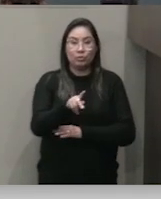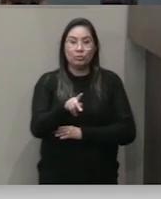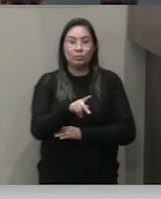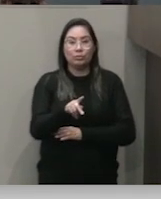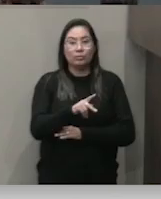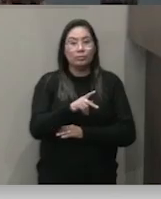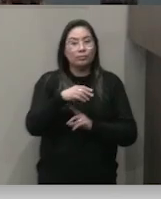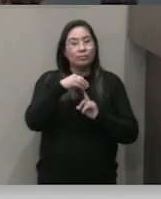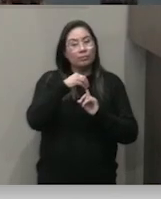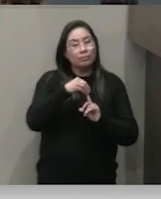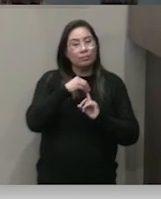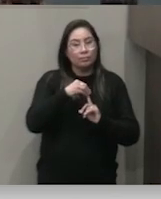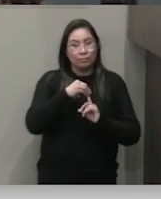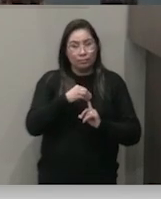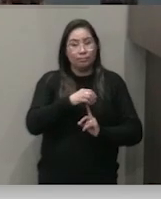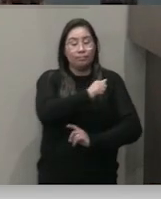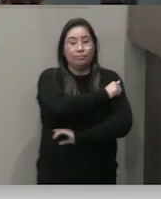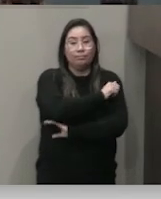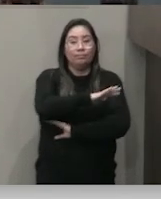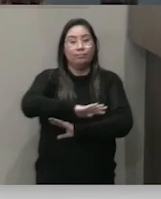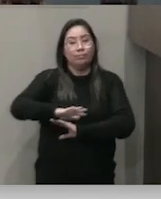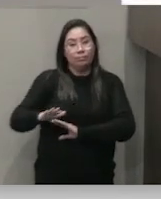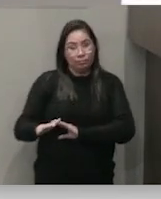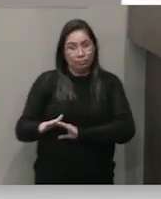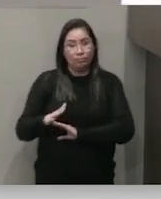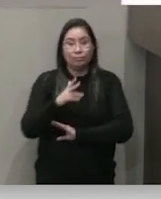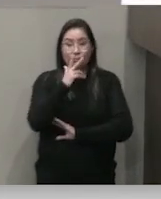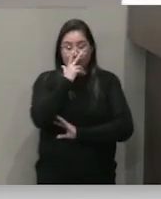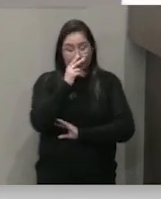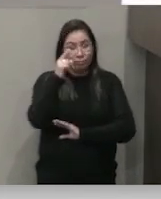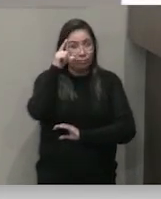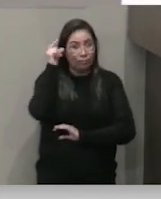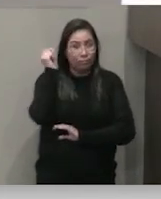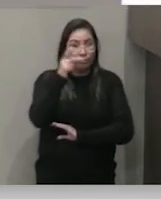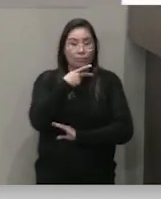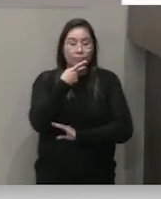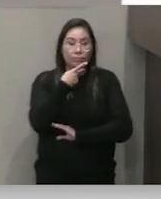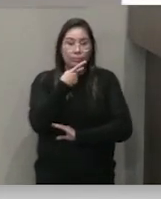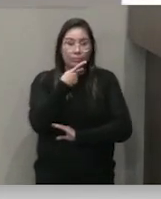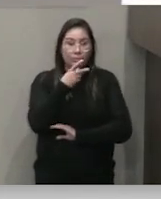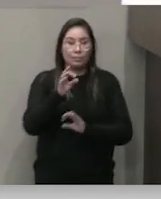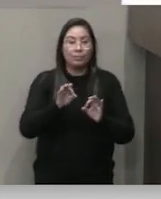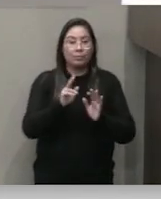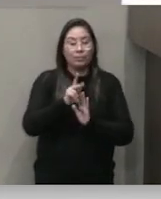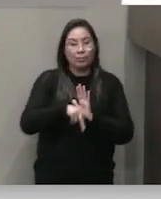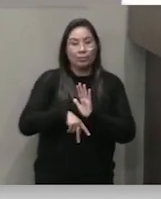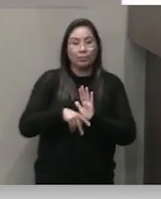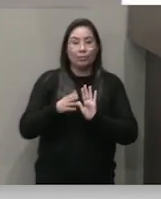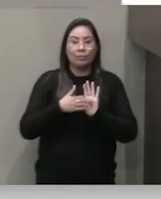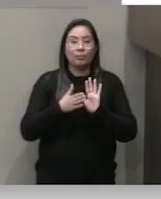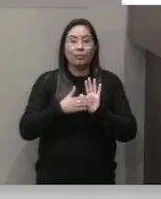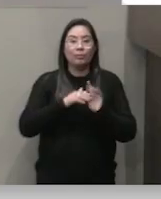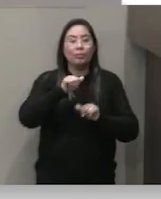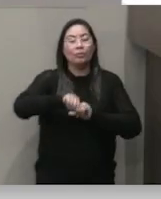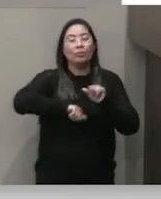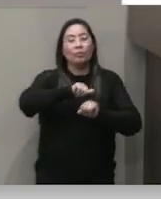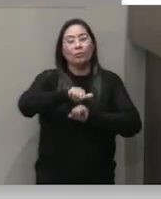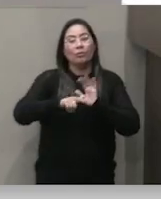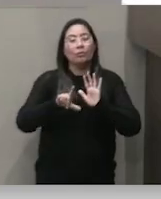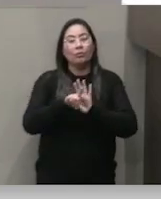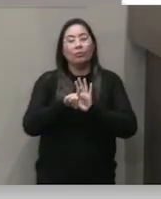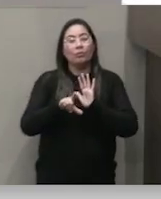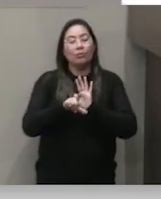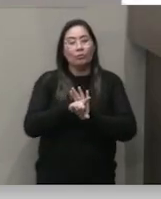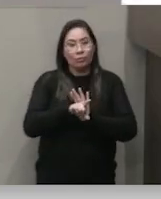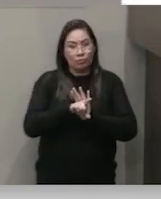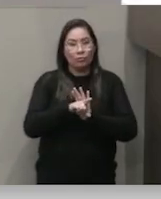e especialmente para os alunos, como a professora Regina bem colocou. O projeto de lei complementar propõe alterações na lei municipal que